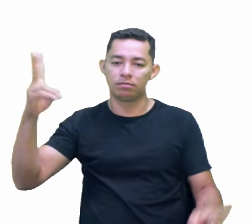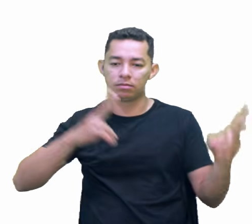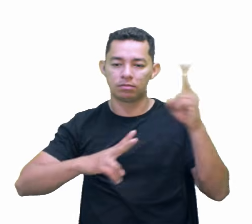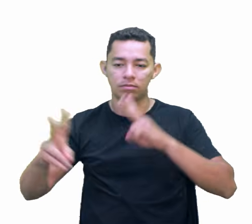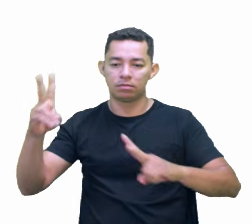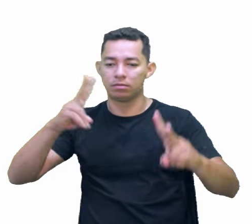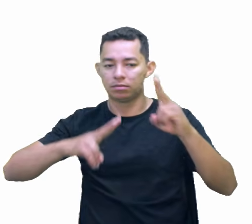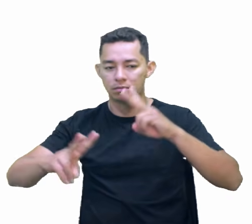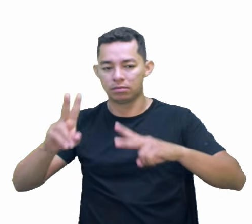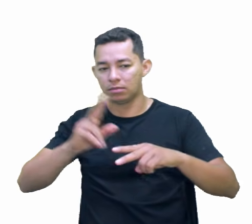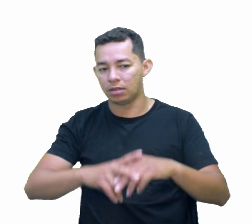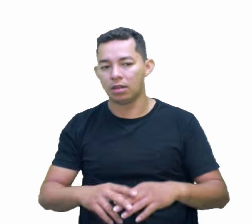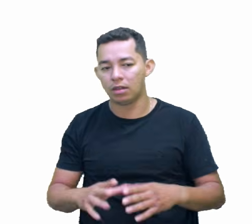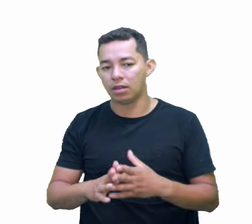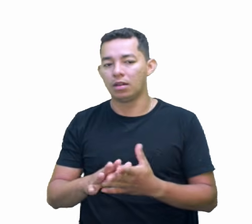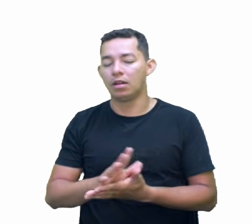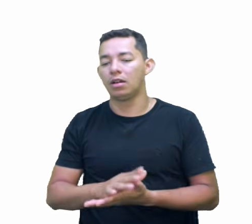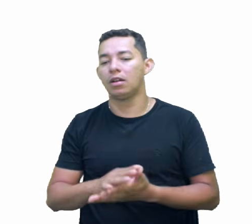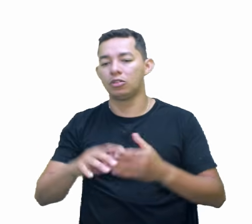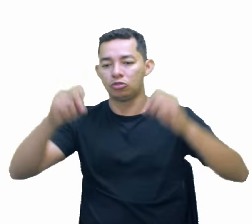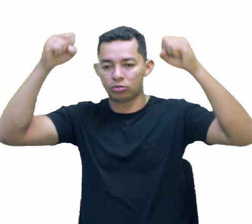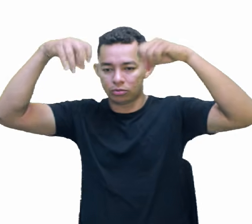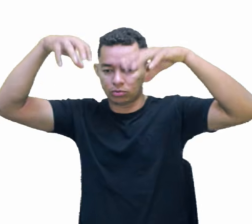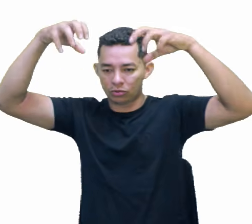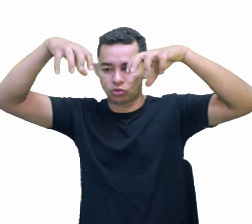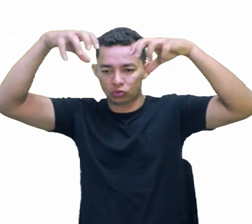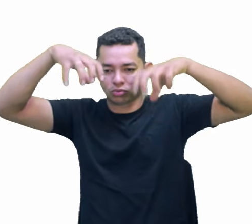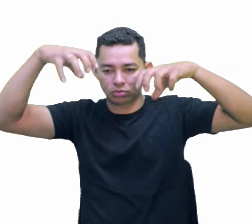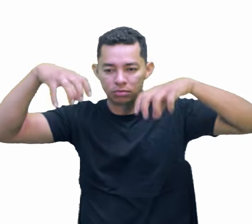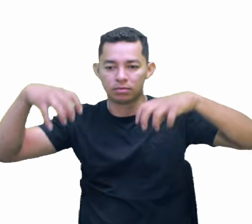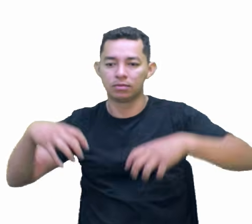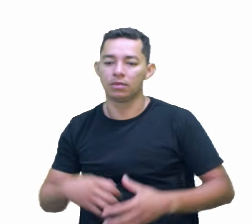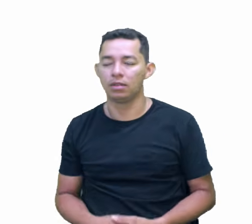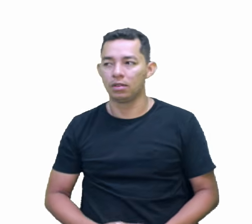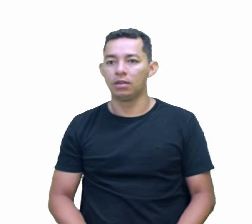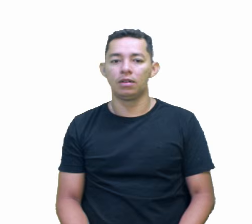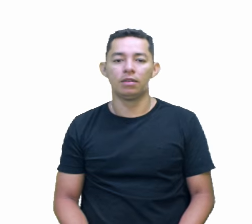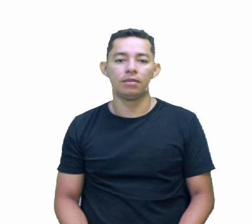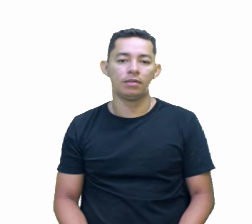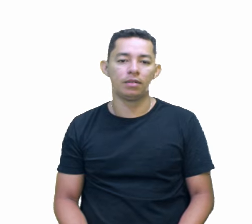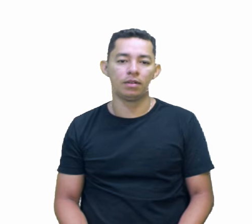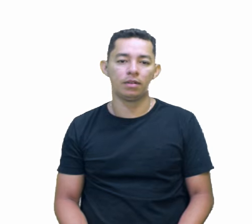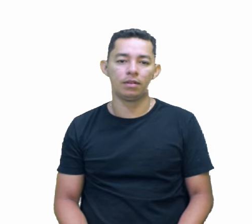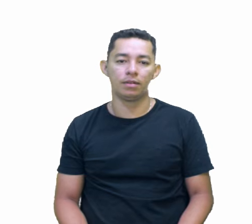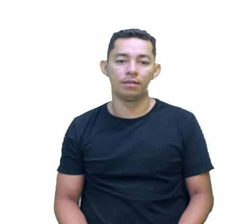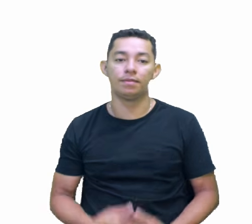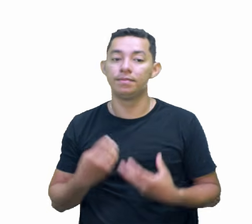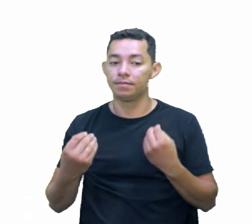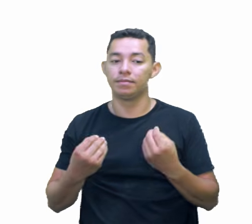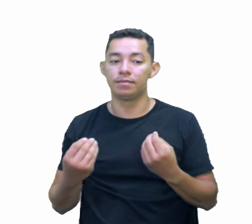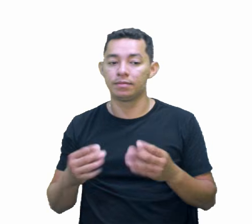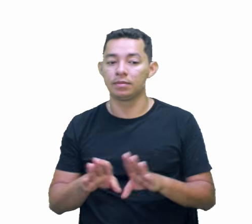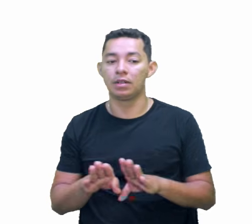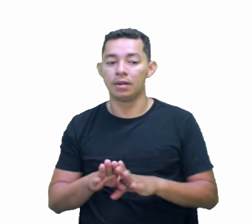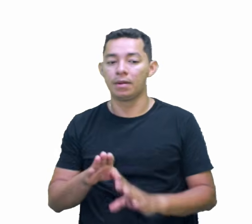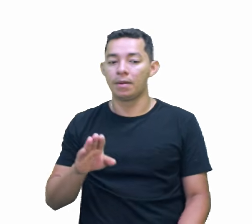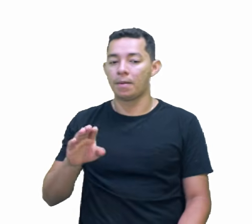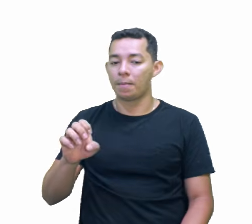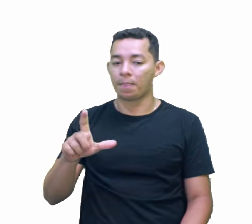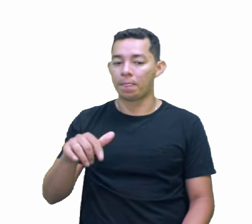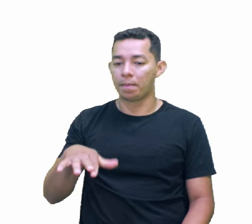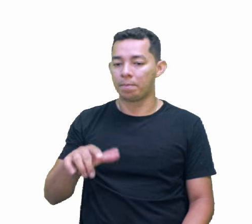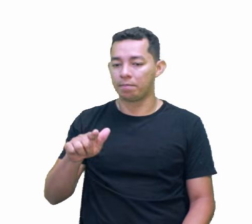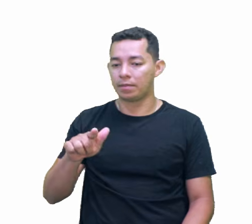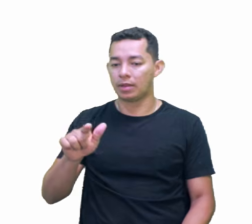ventos, umidade, pluviosidade, que é a questão das chuvas, né? Como os elementos químicos também,